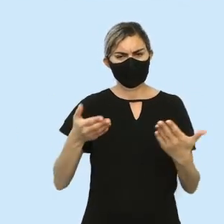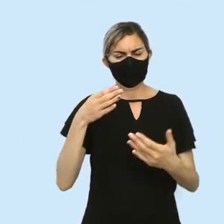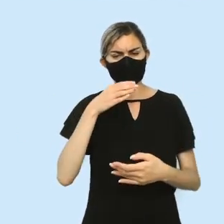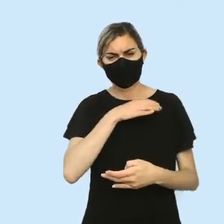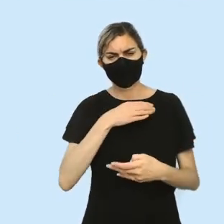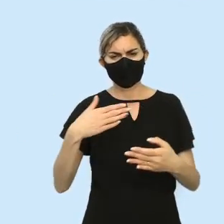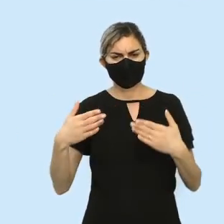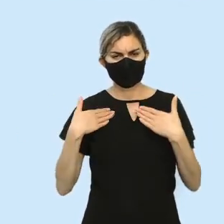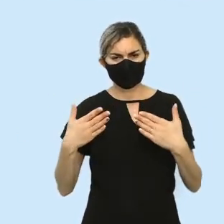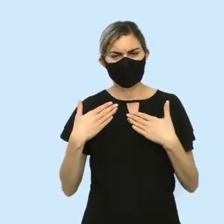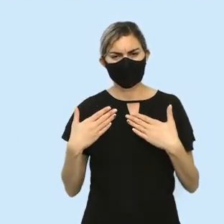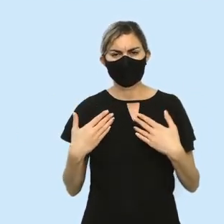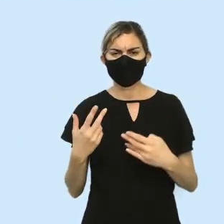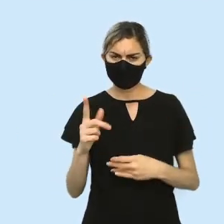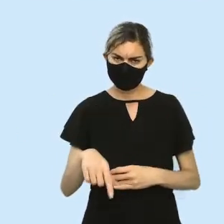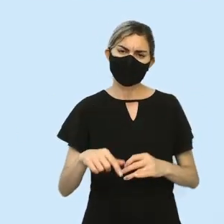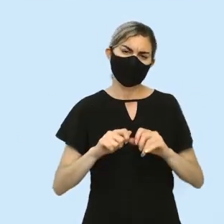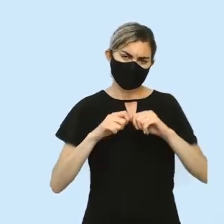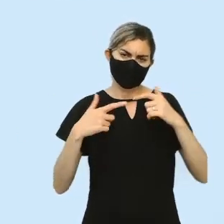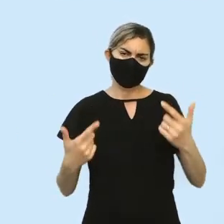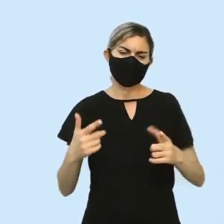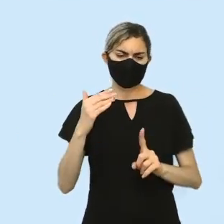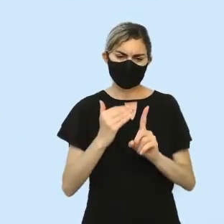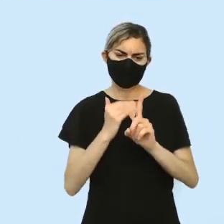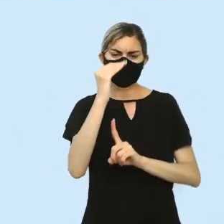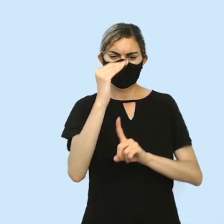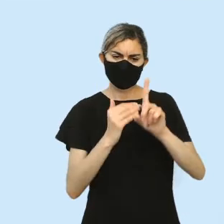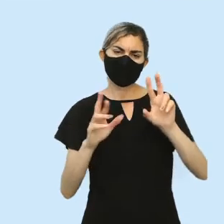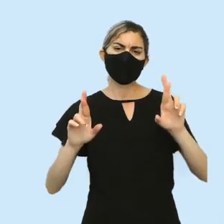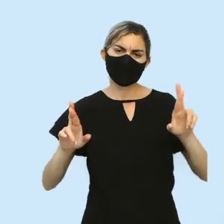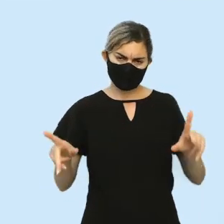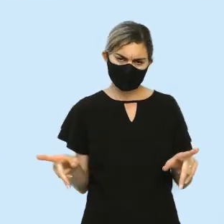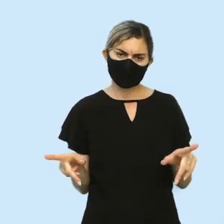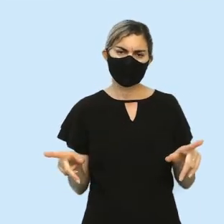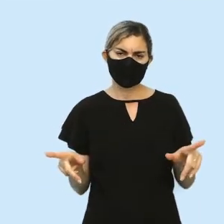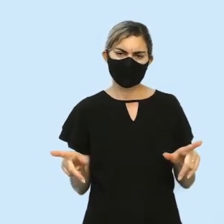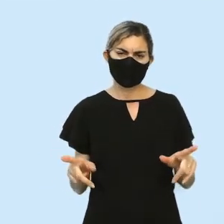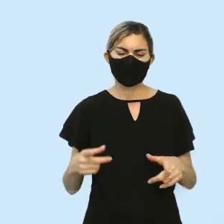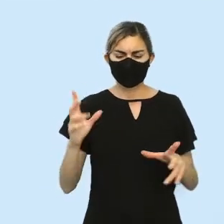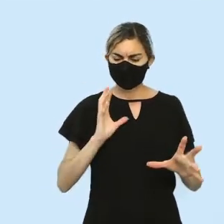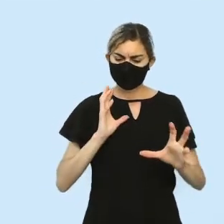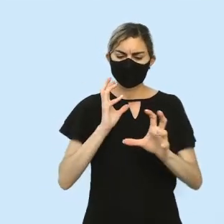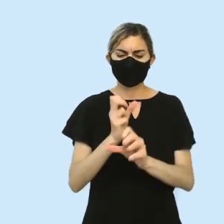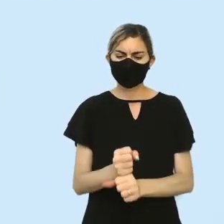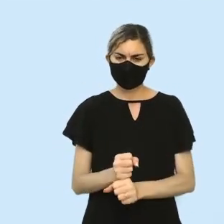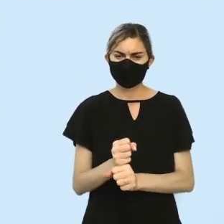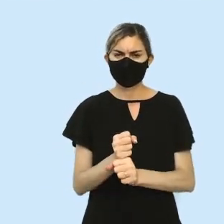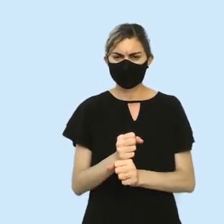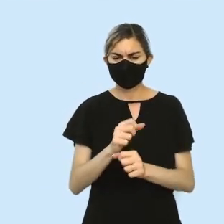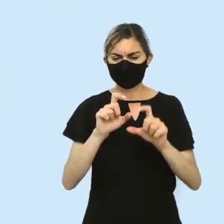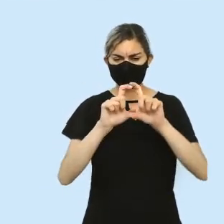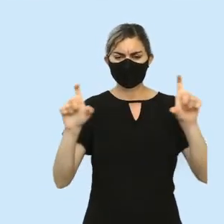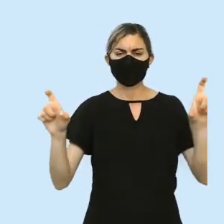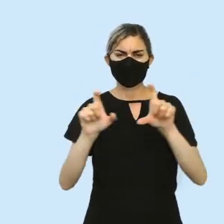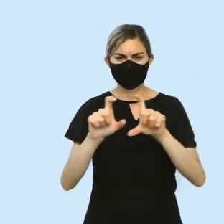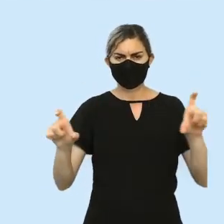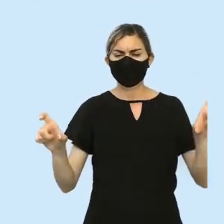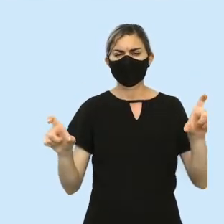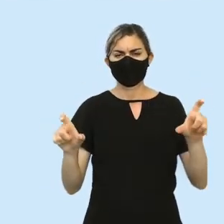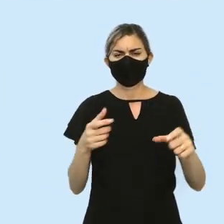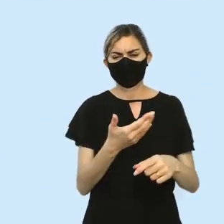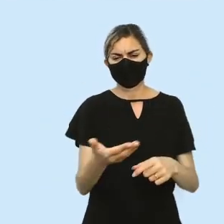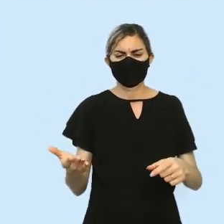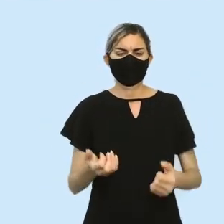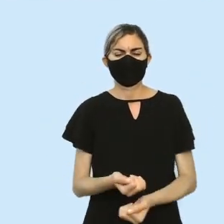entre si, é claro que as temperaturas são diferentes, a soma algébrica